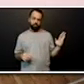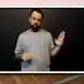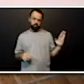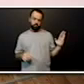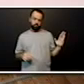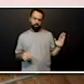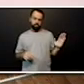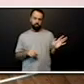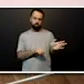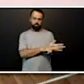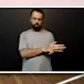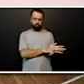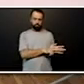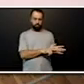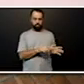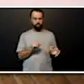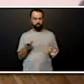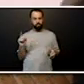são opostos.